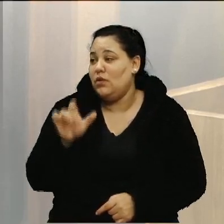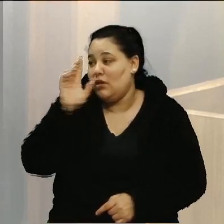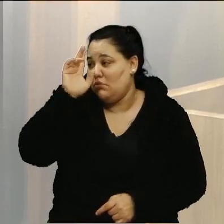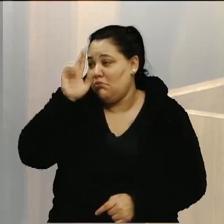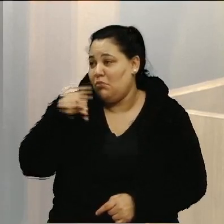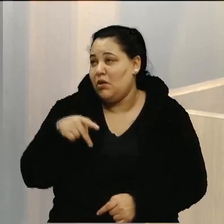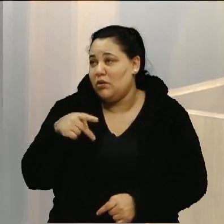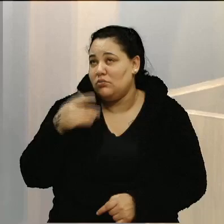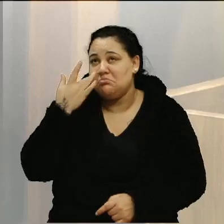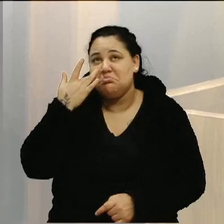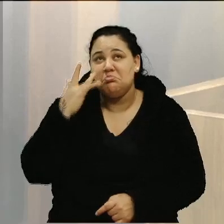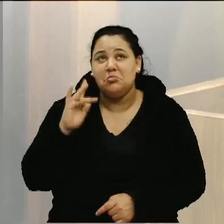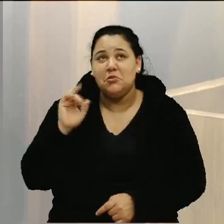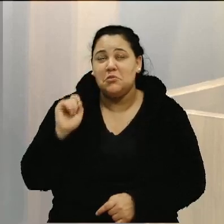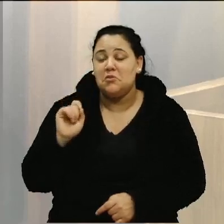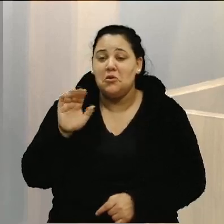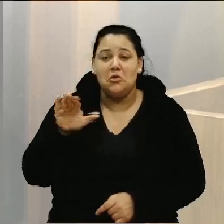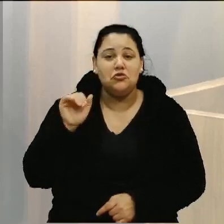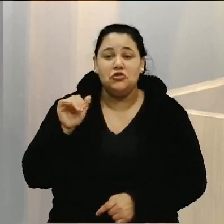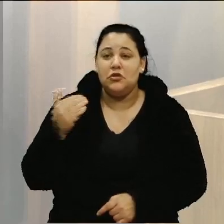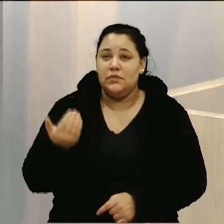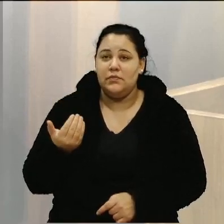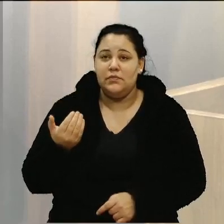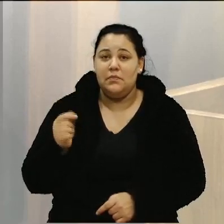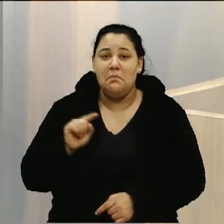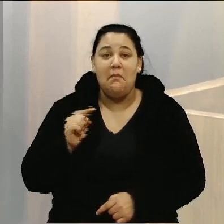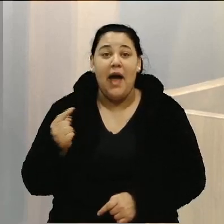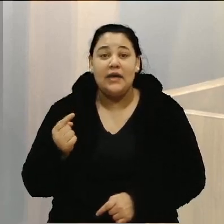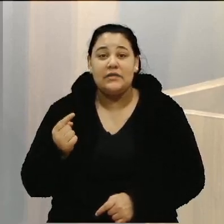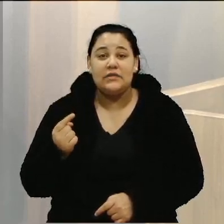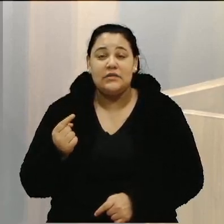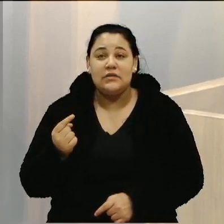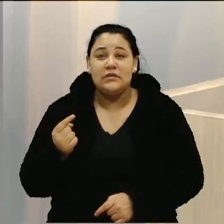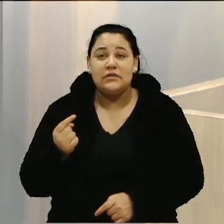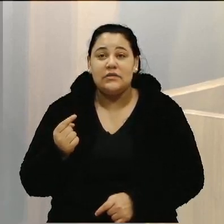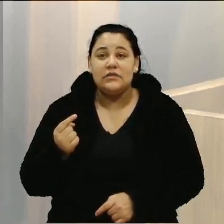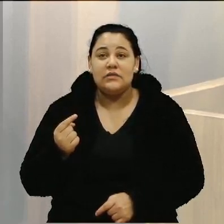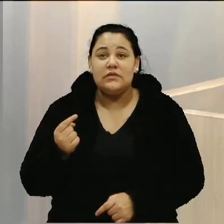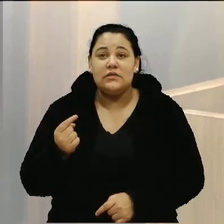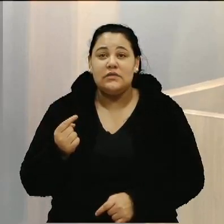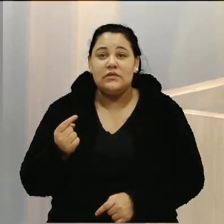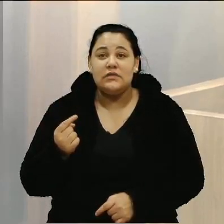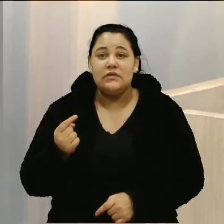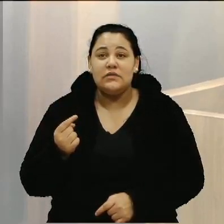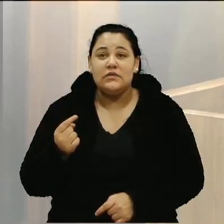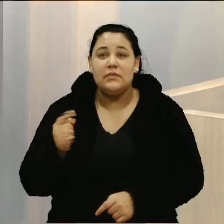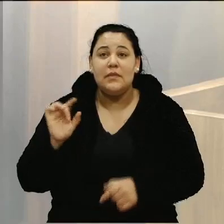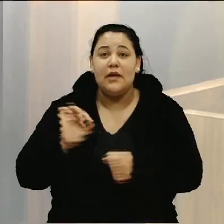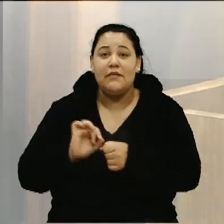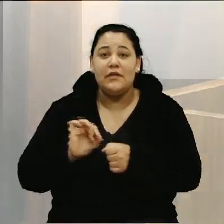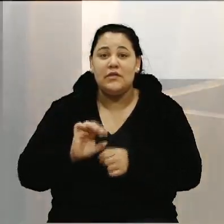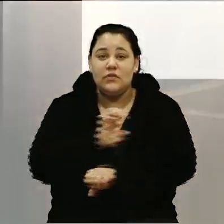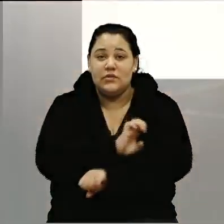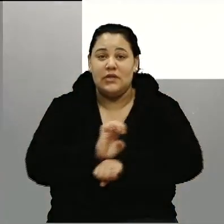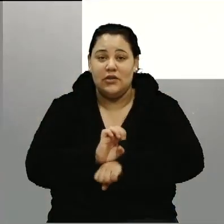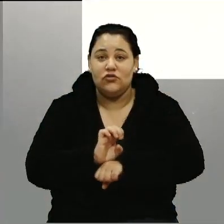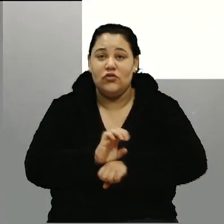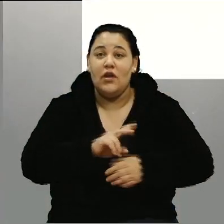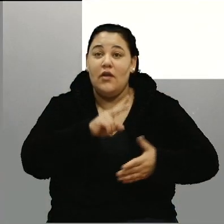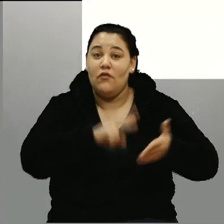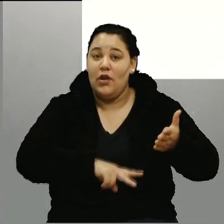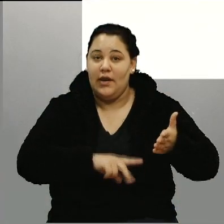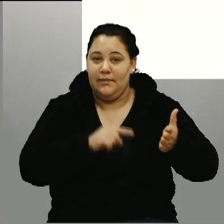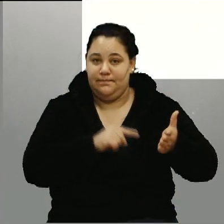não sei, a nomeação para cumprir o estágio probatório. Eu vou ler o Diário Oficial do